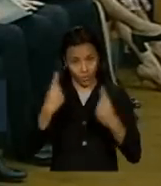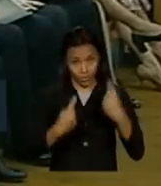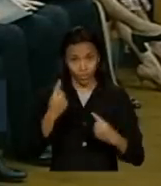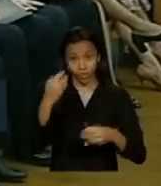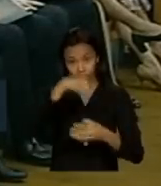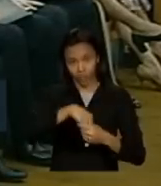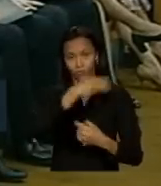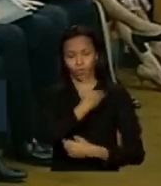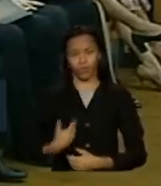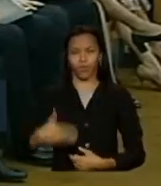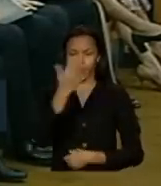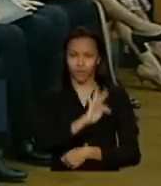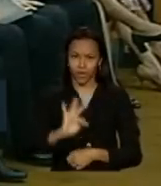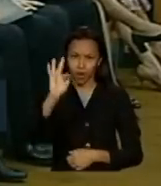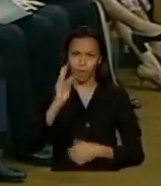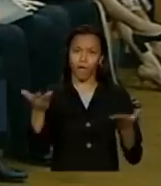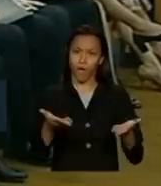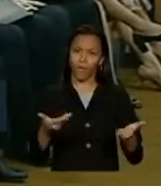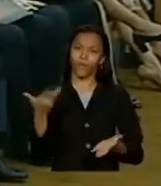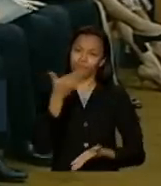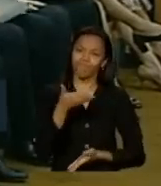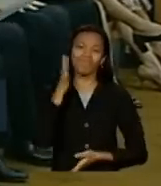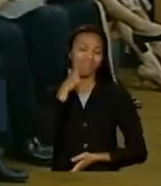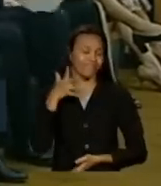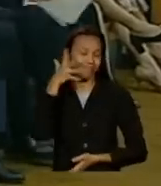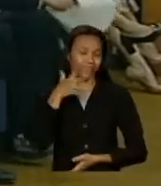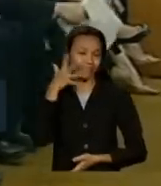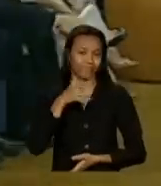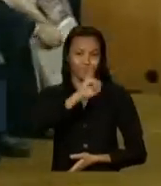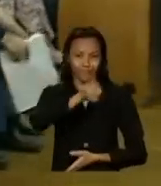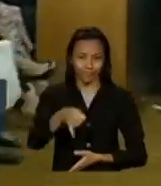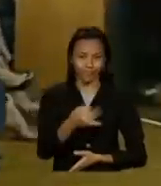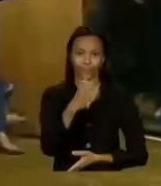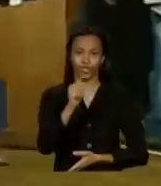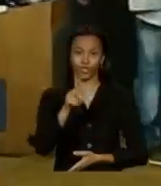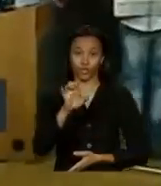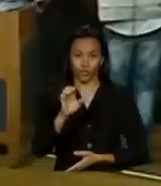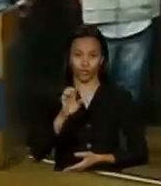governo federal com a palavra o Senor Jorge